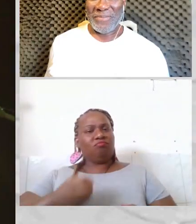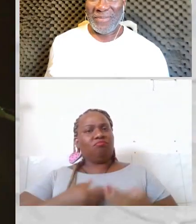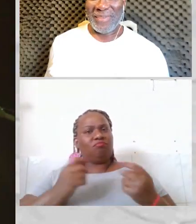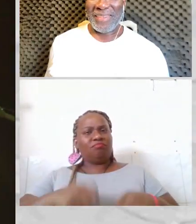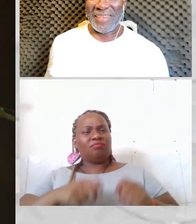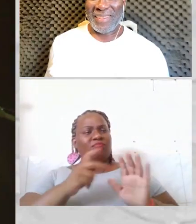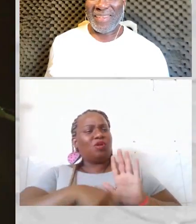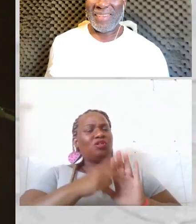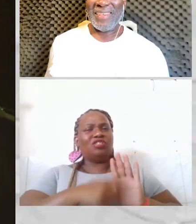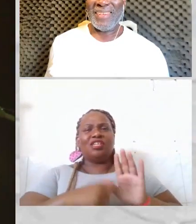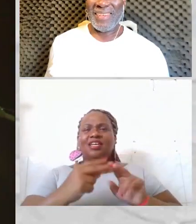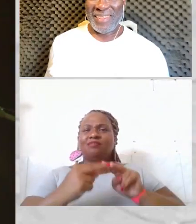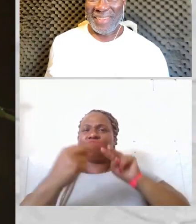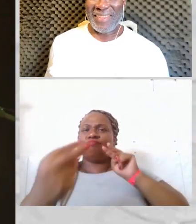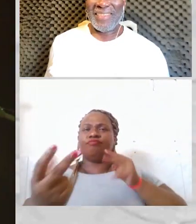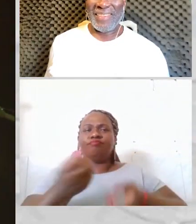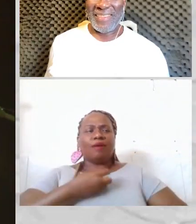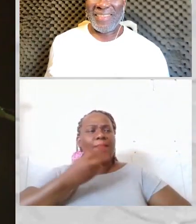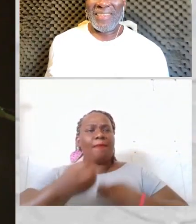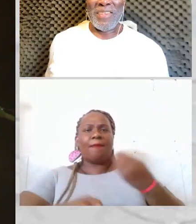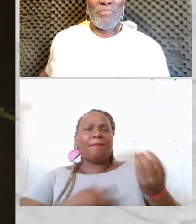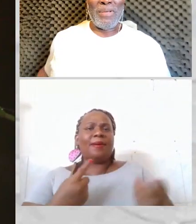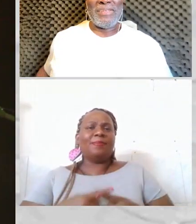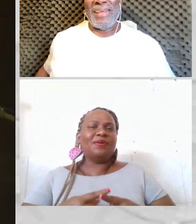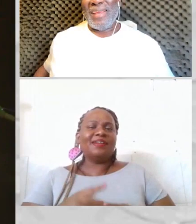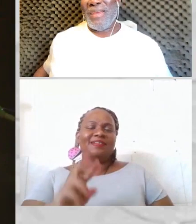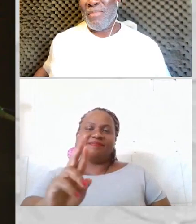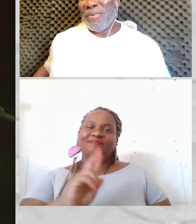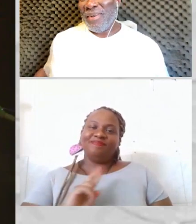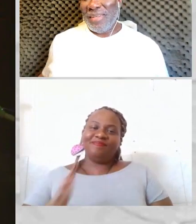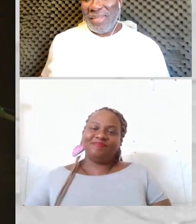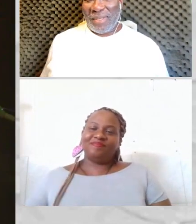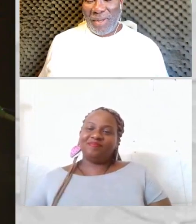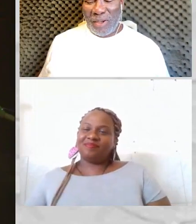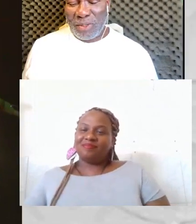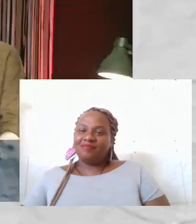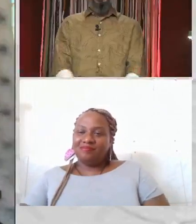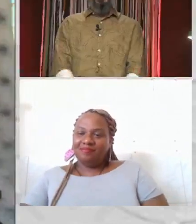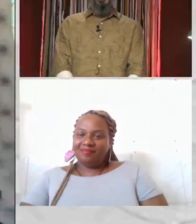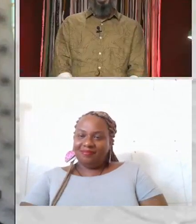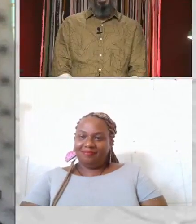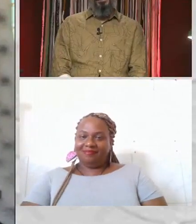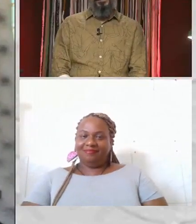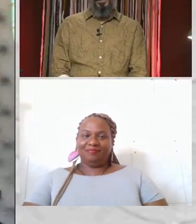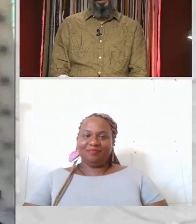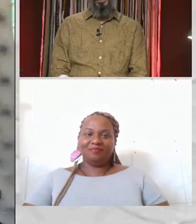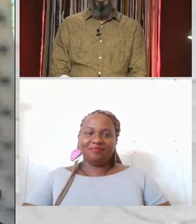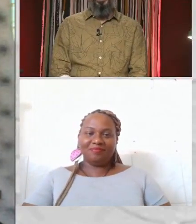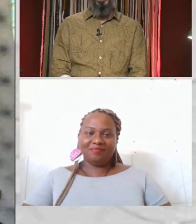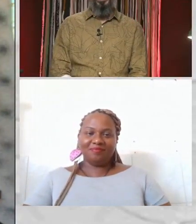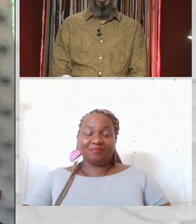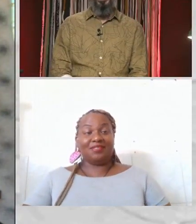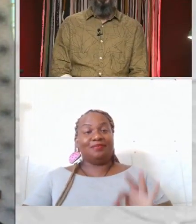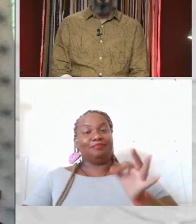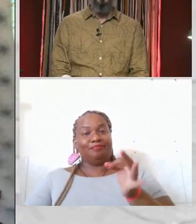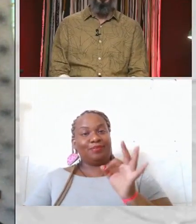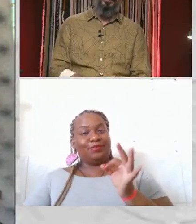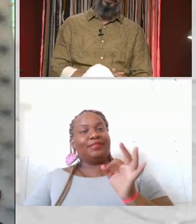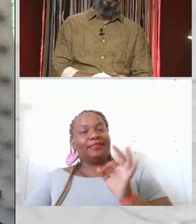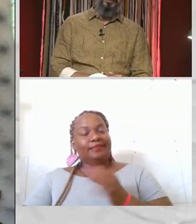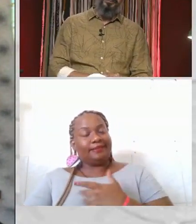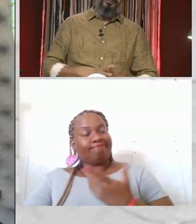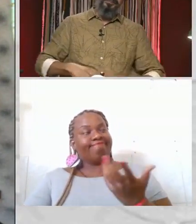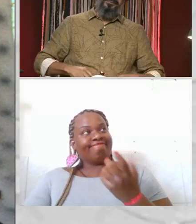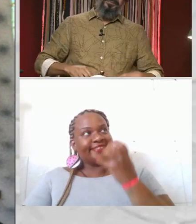virtual, presencial, né? Me diz aí. Pois Vai é, falar né, irmão? Isso é um negócio sério, porque quando você analisa